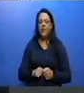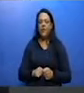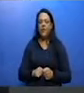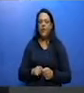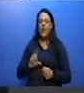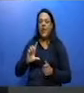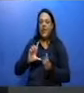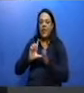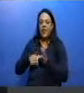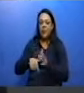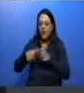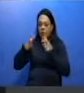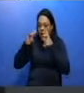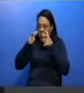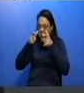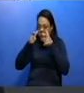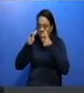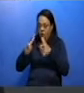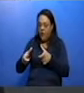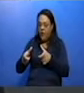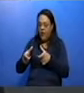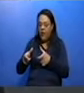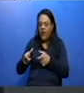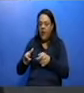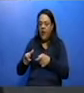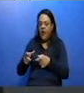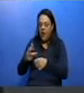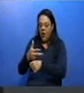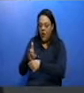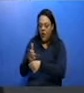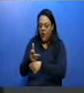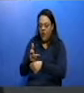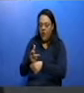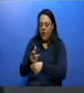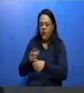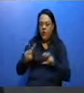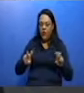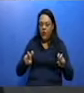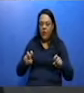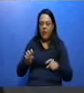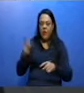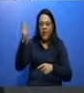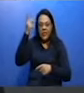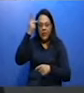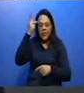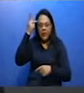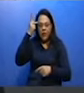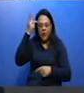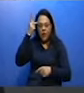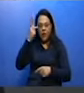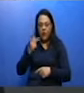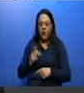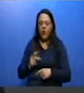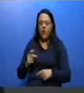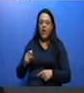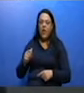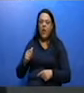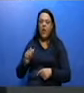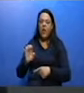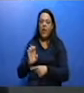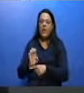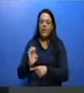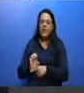Assistir o vídeo São Paulo, o estado número 1 do Brasil. Esse vídeo a professora